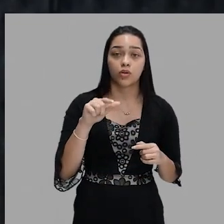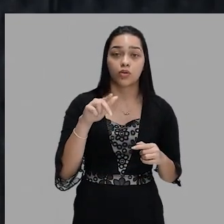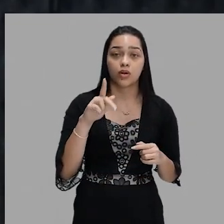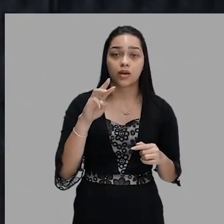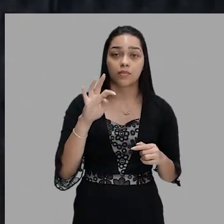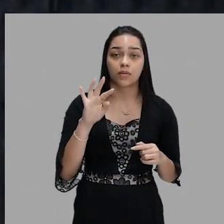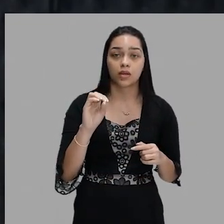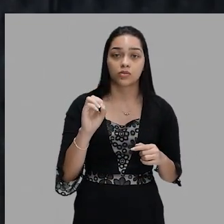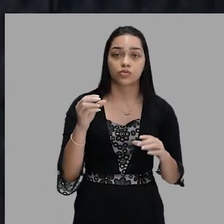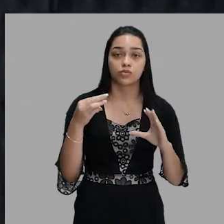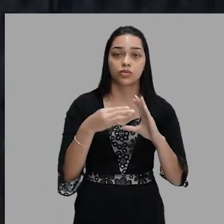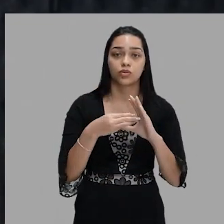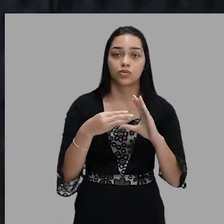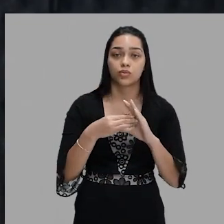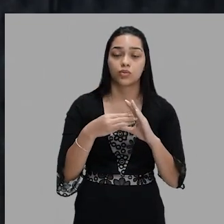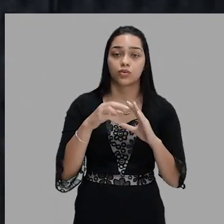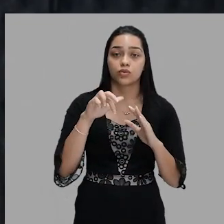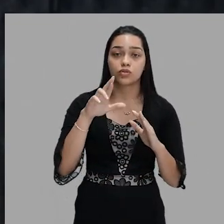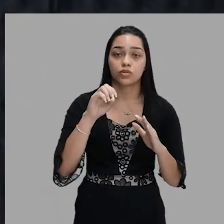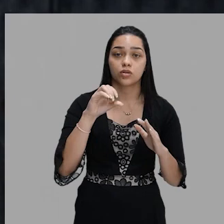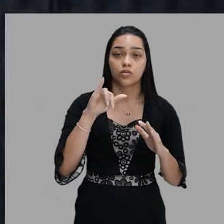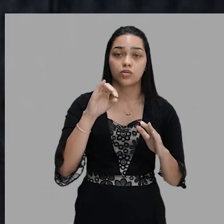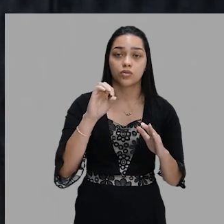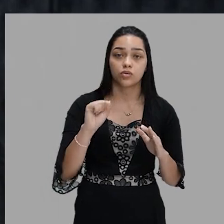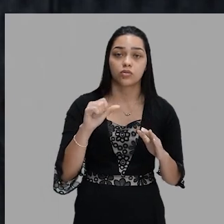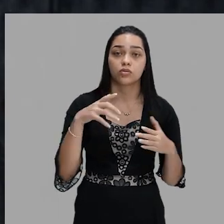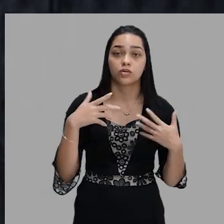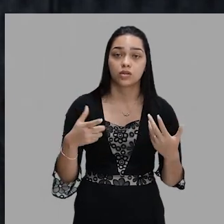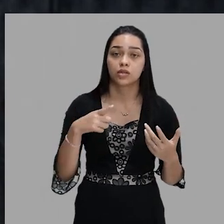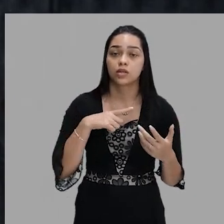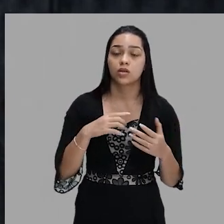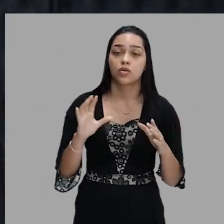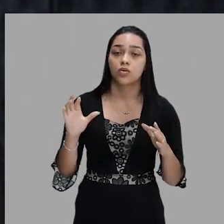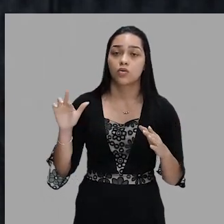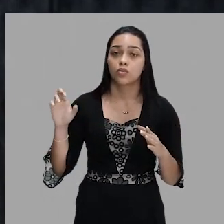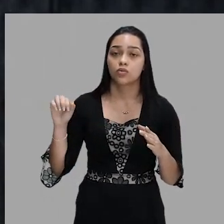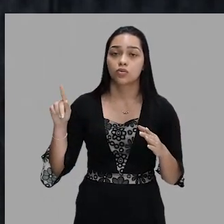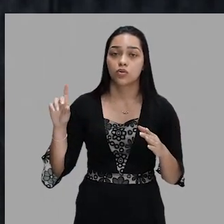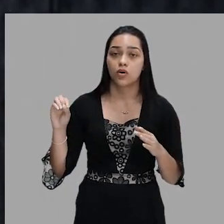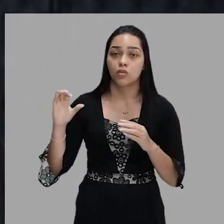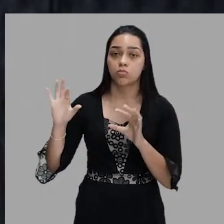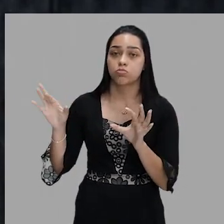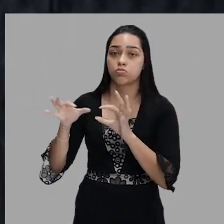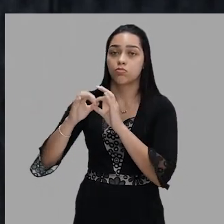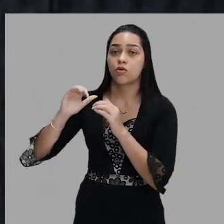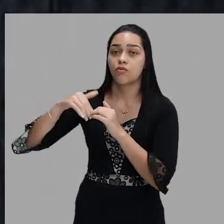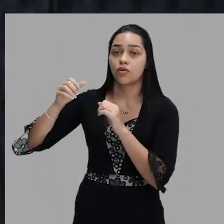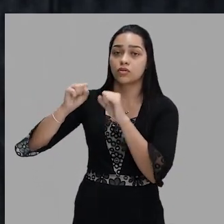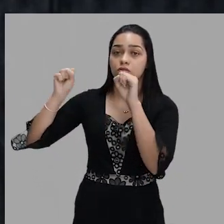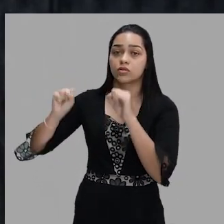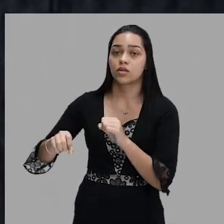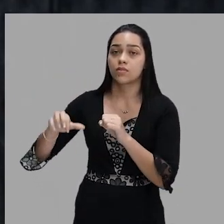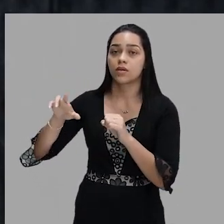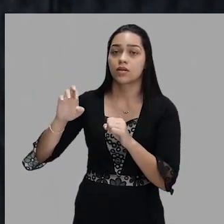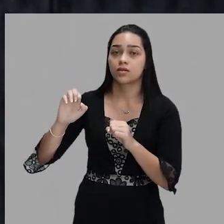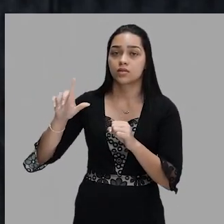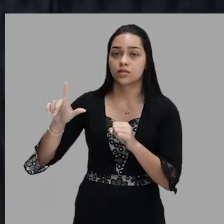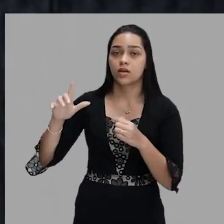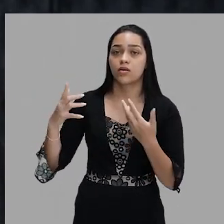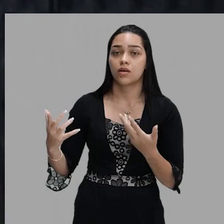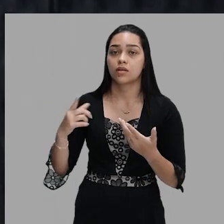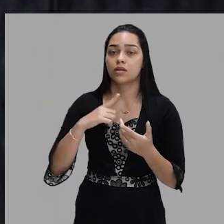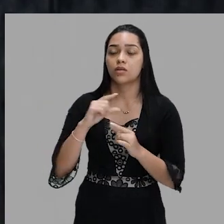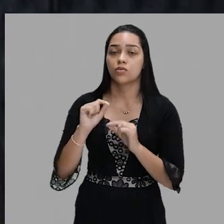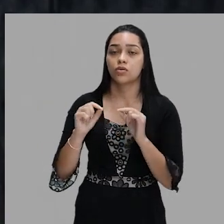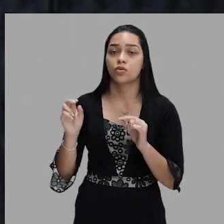de neurônios. Quando os corpos celulares se aglomeram fora do sistema nervoso central, eles